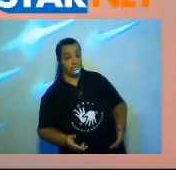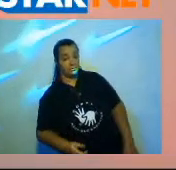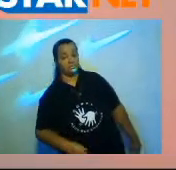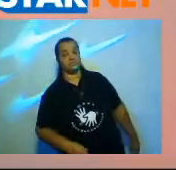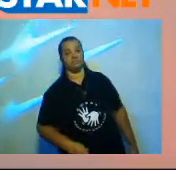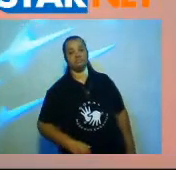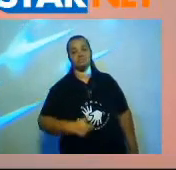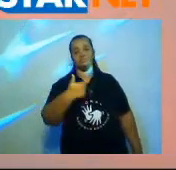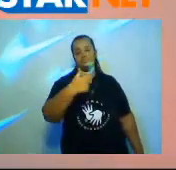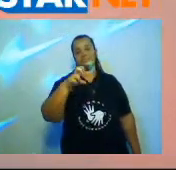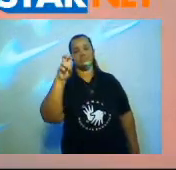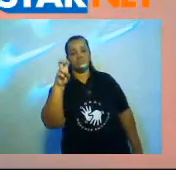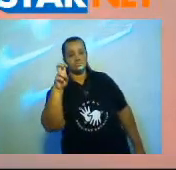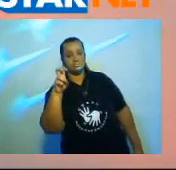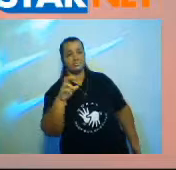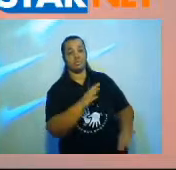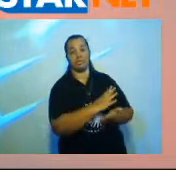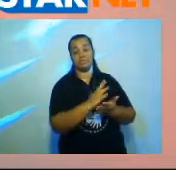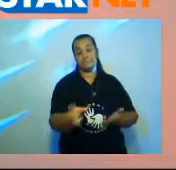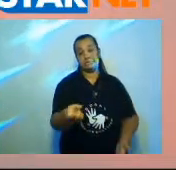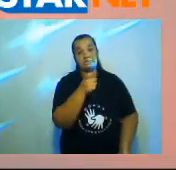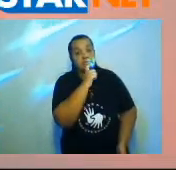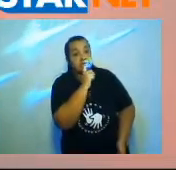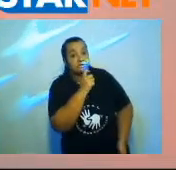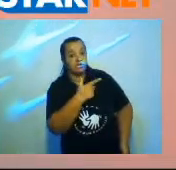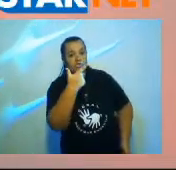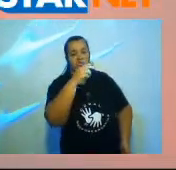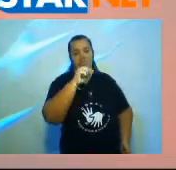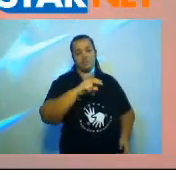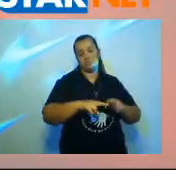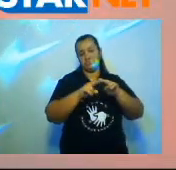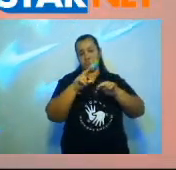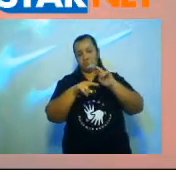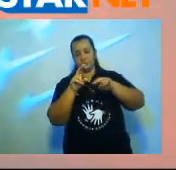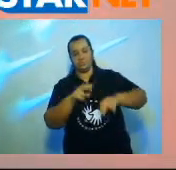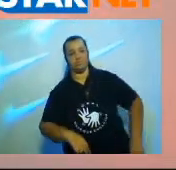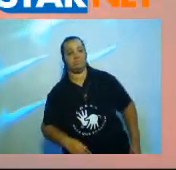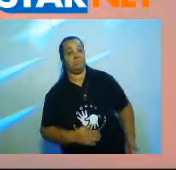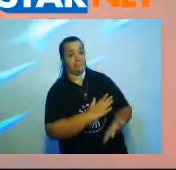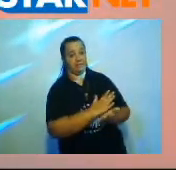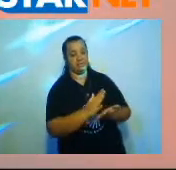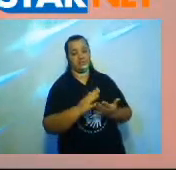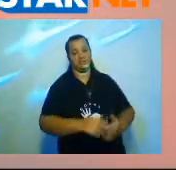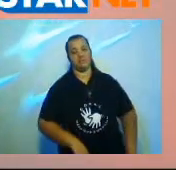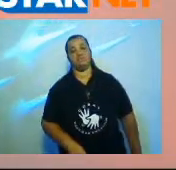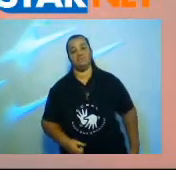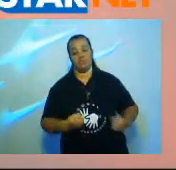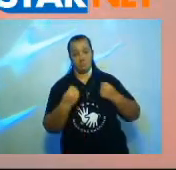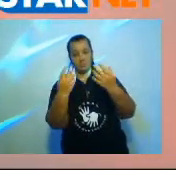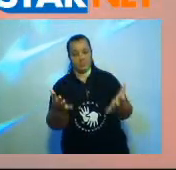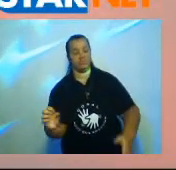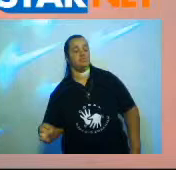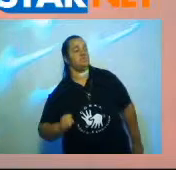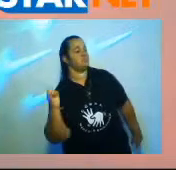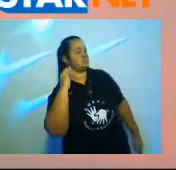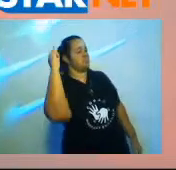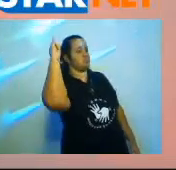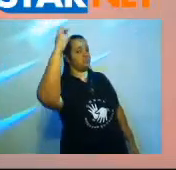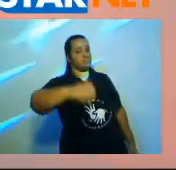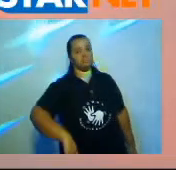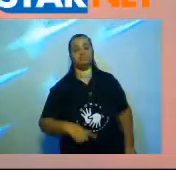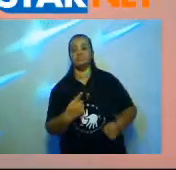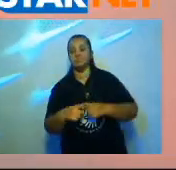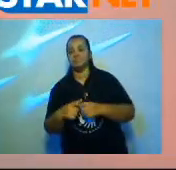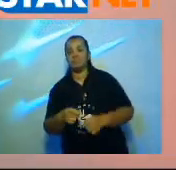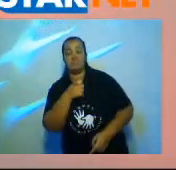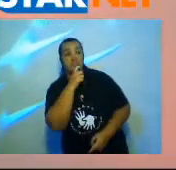15, faltam apenas 5 dias para começar o inverno, começa dia 20 de junho, oficialmente, e suas doações são muito importantes, sabe por